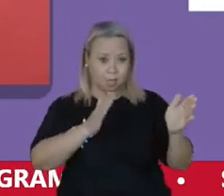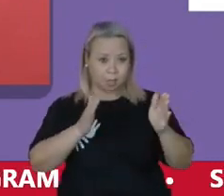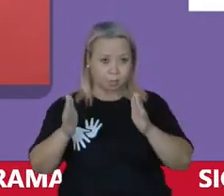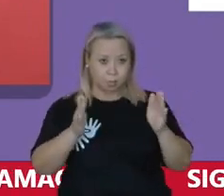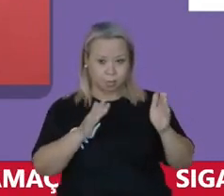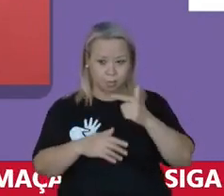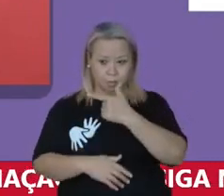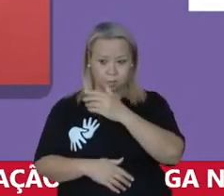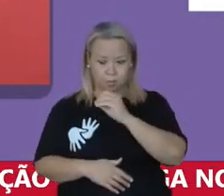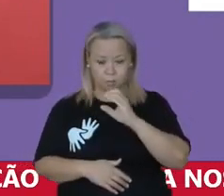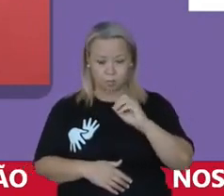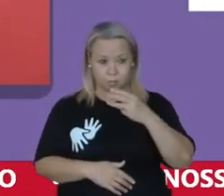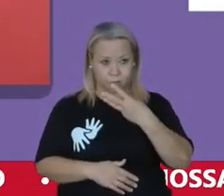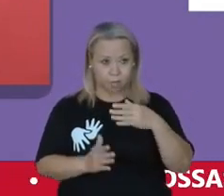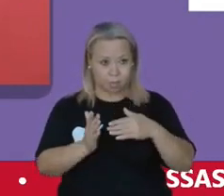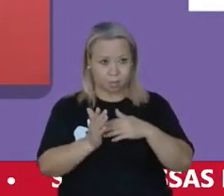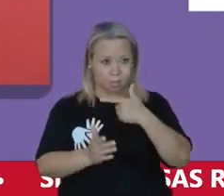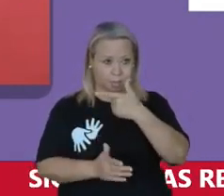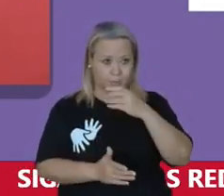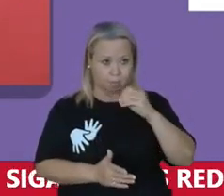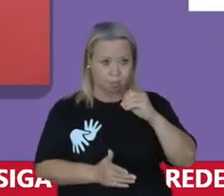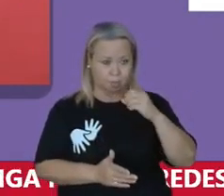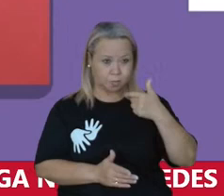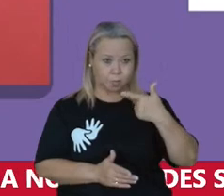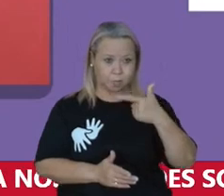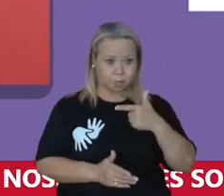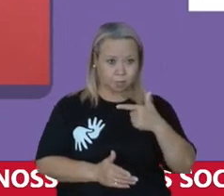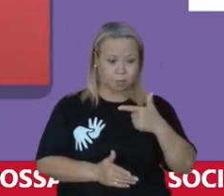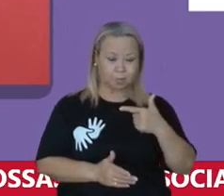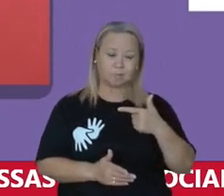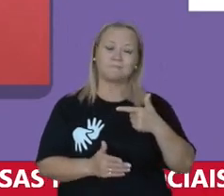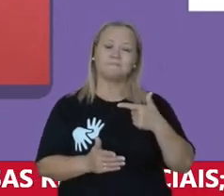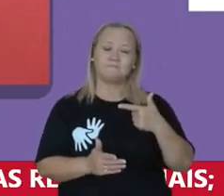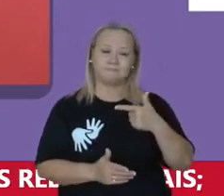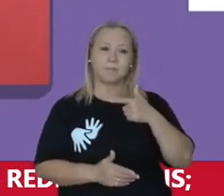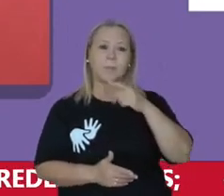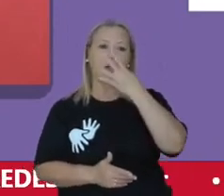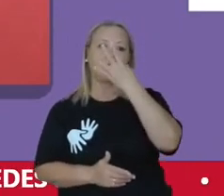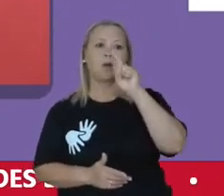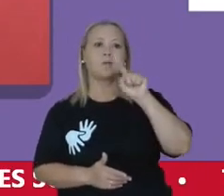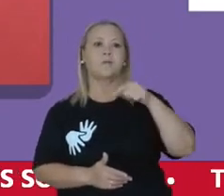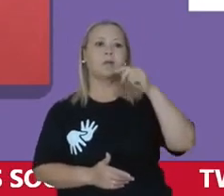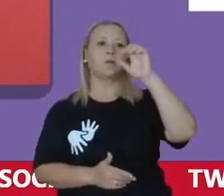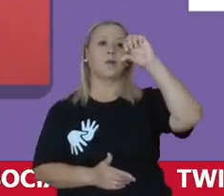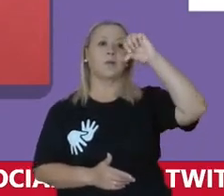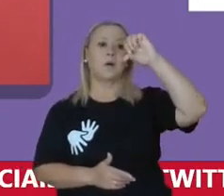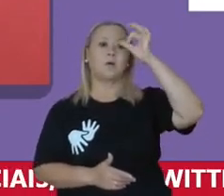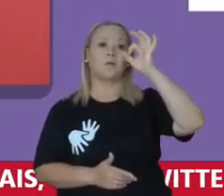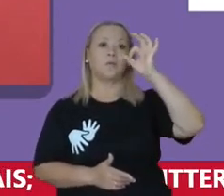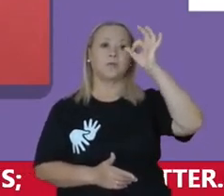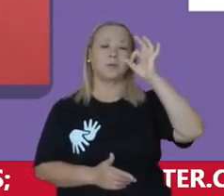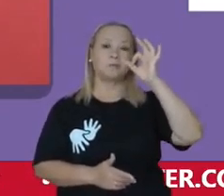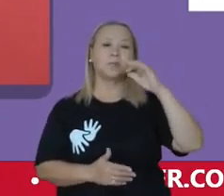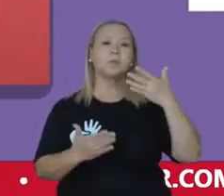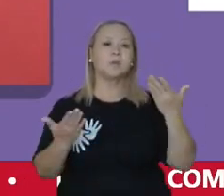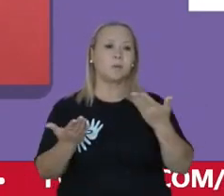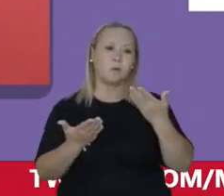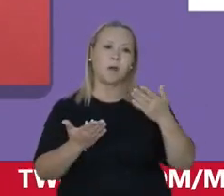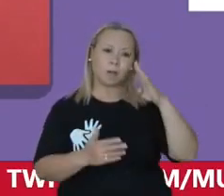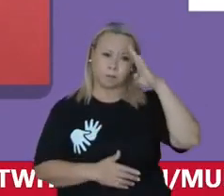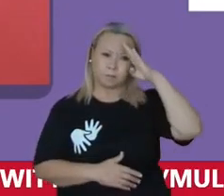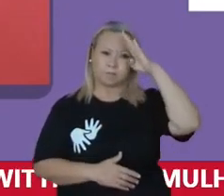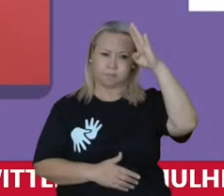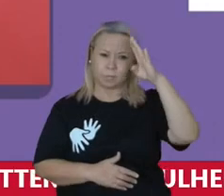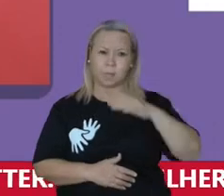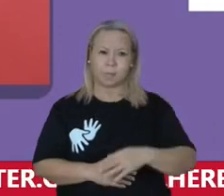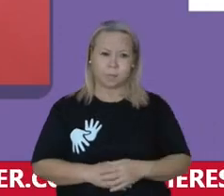2014 com uma taxa de desemprego entre as mulheres de 4,9%. É fundamental